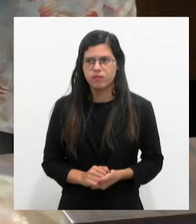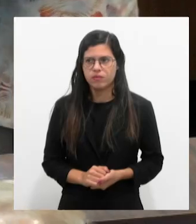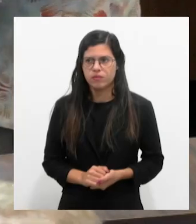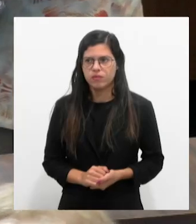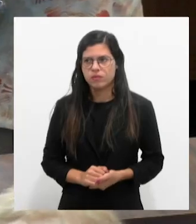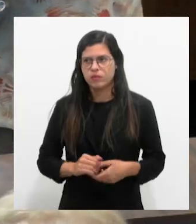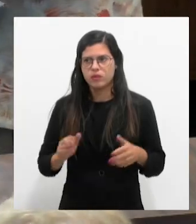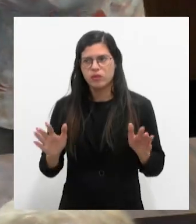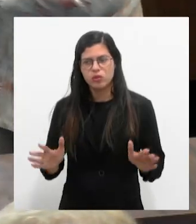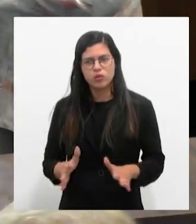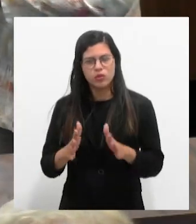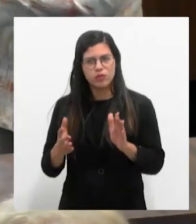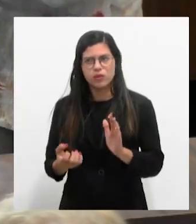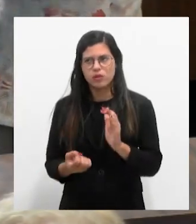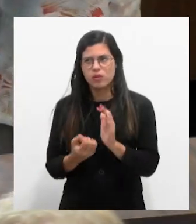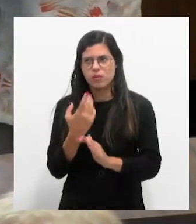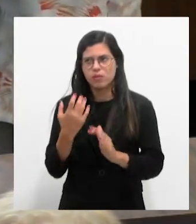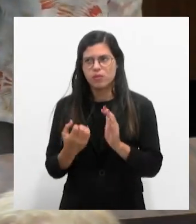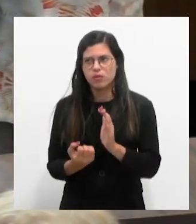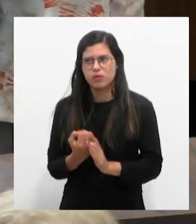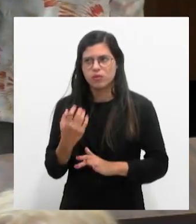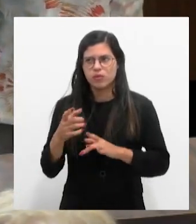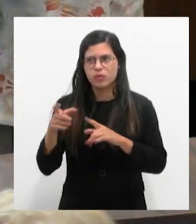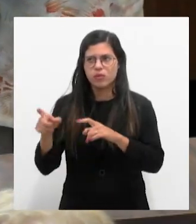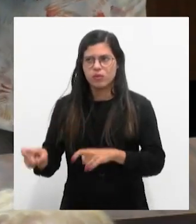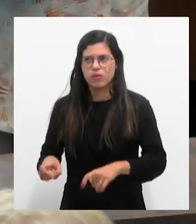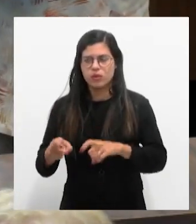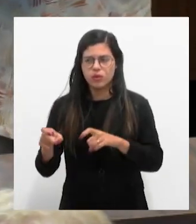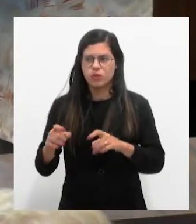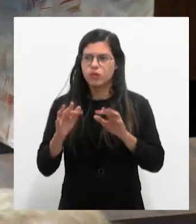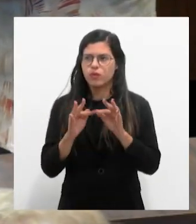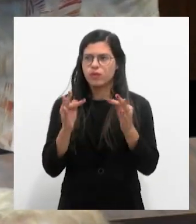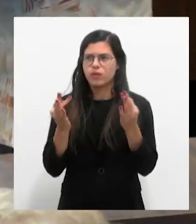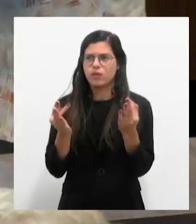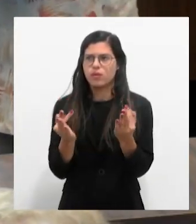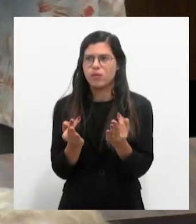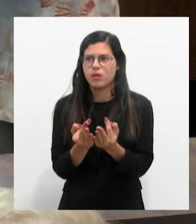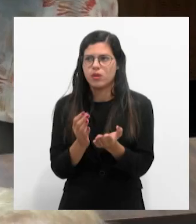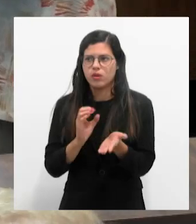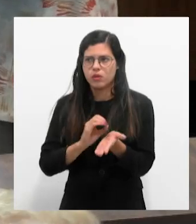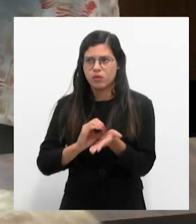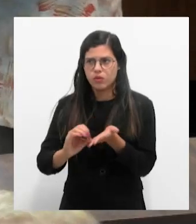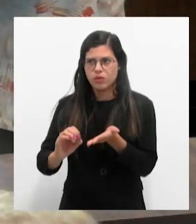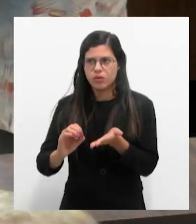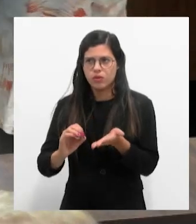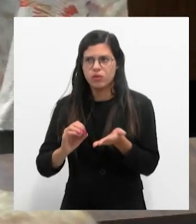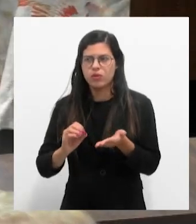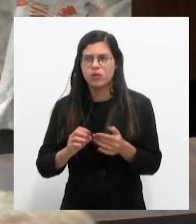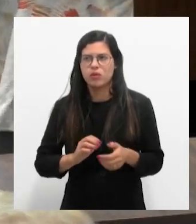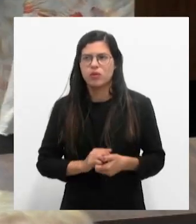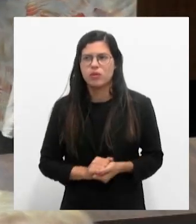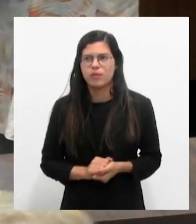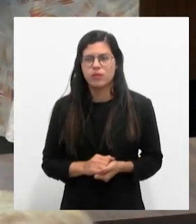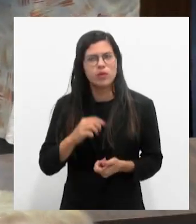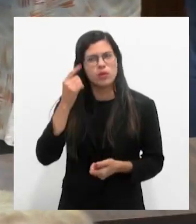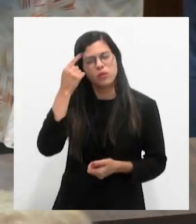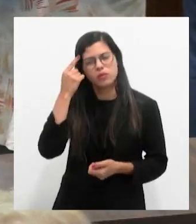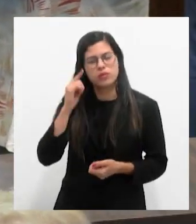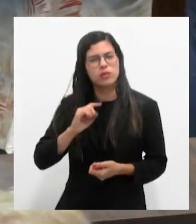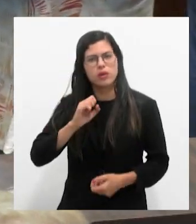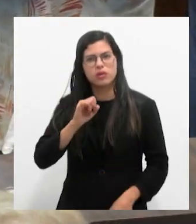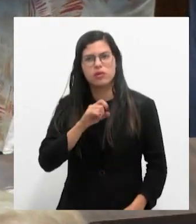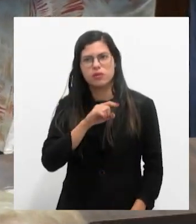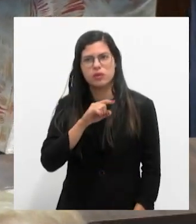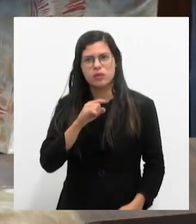incentivando a produção do pequeno agricultor, agricultor familiar, agricultura orgânica. Inclusive, eu não sei se vocês prestaram